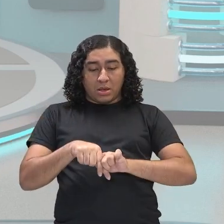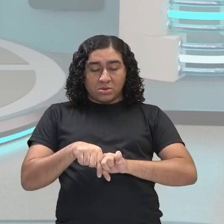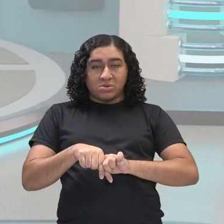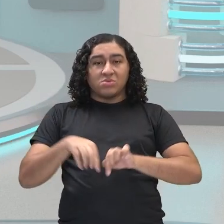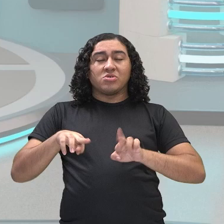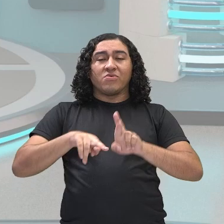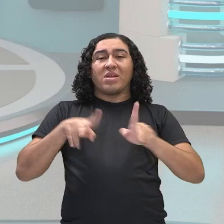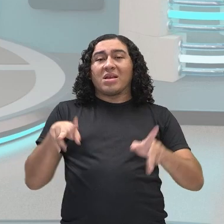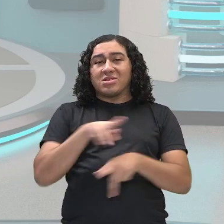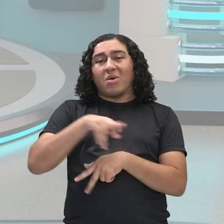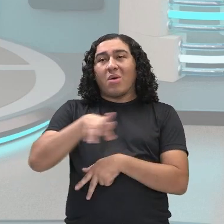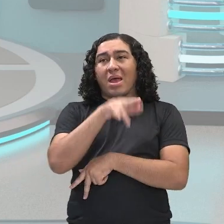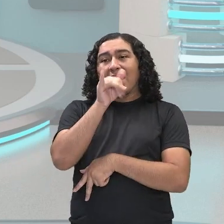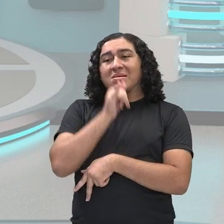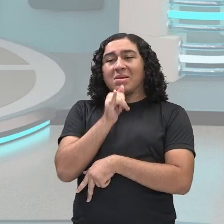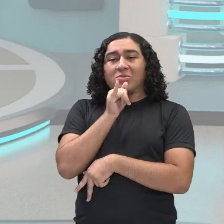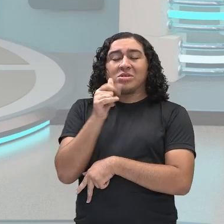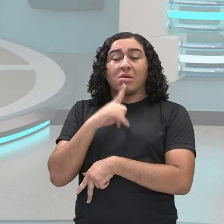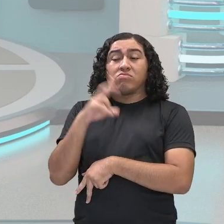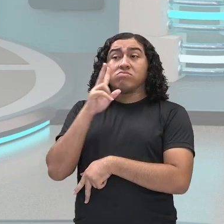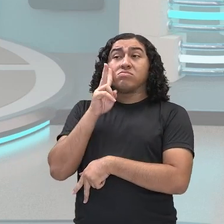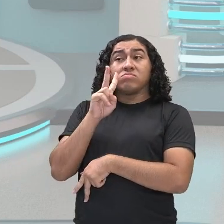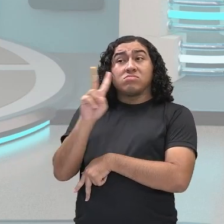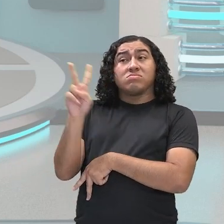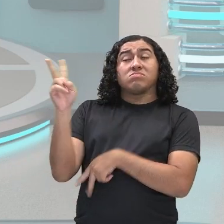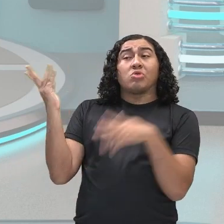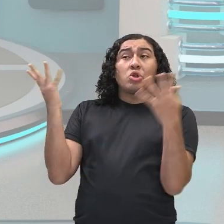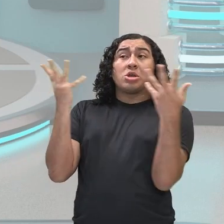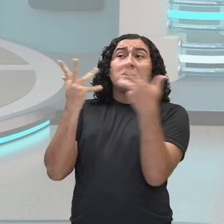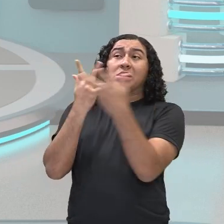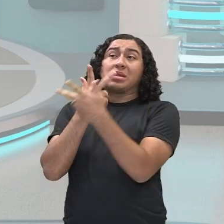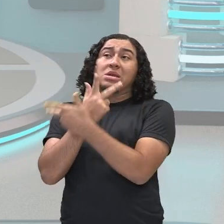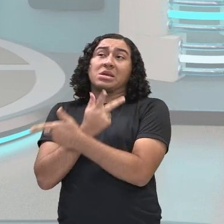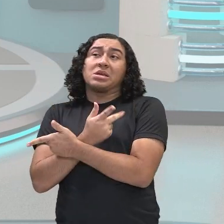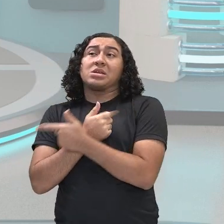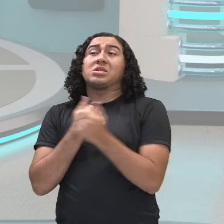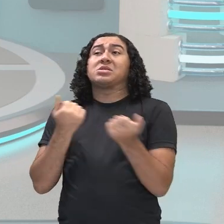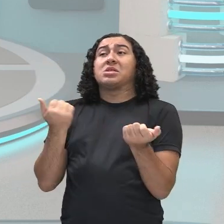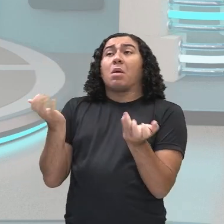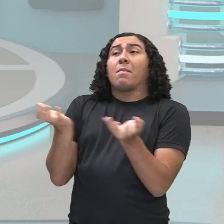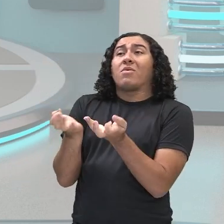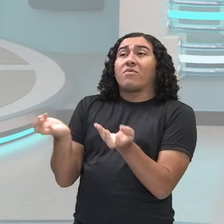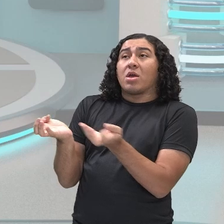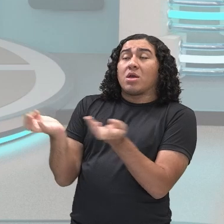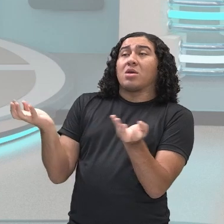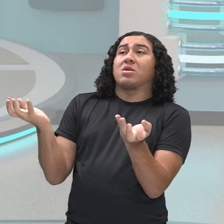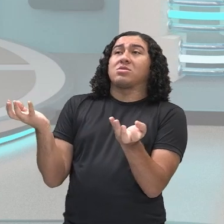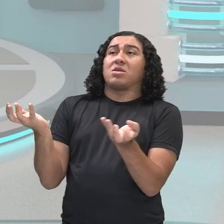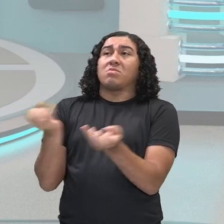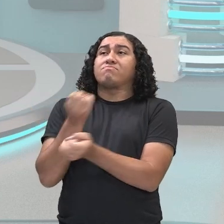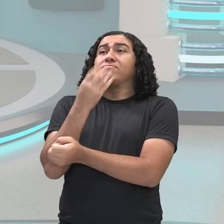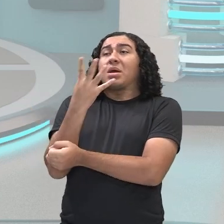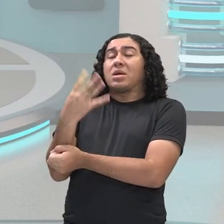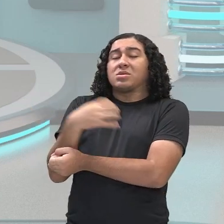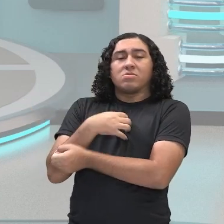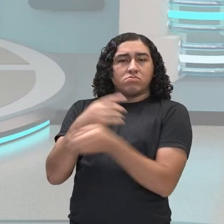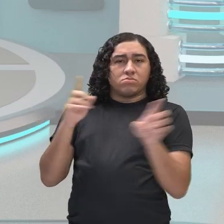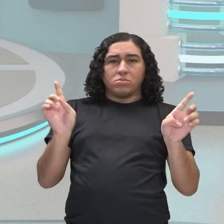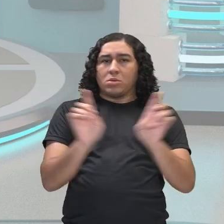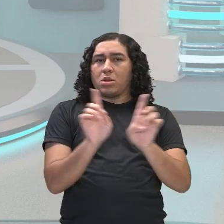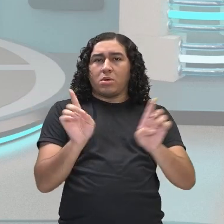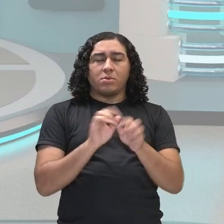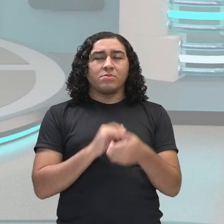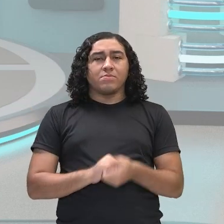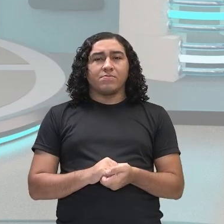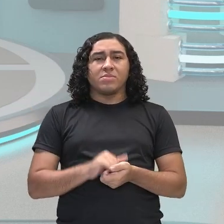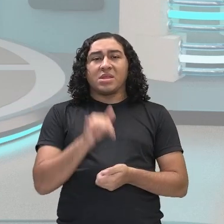para você ficar ali olhando, apreciando que está tudo bem. Não, vai ser para você sair